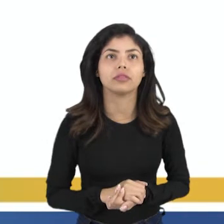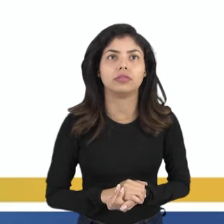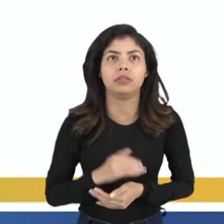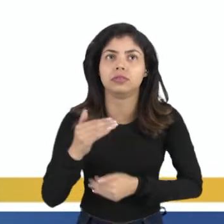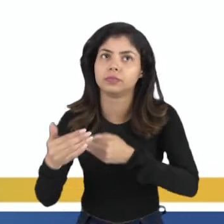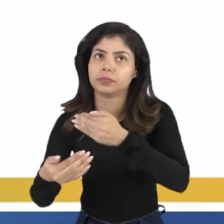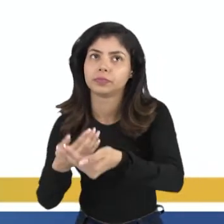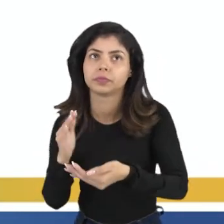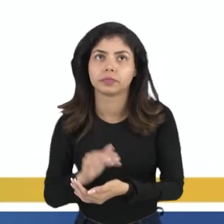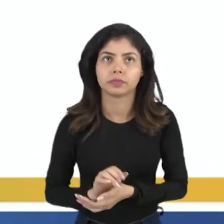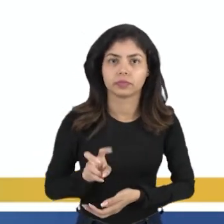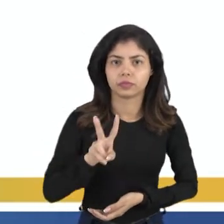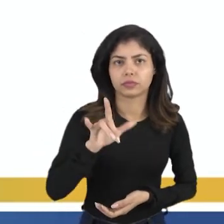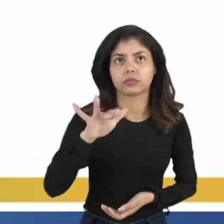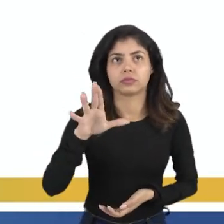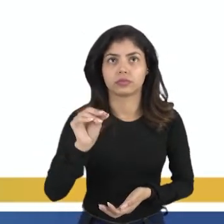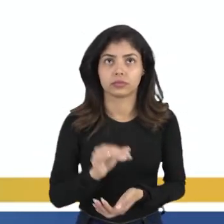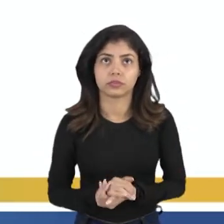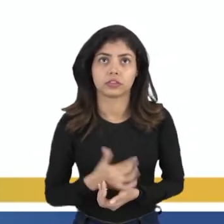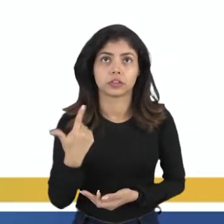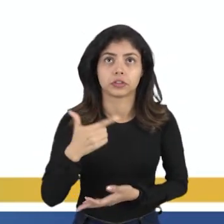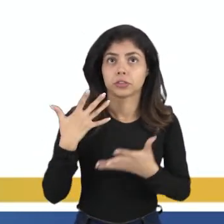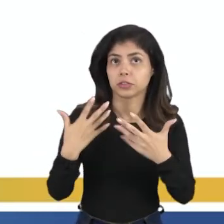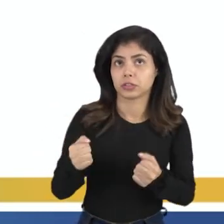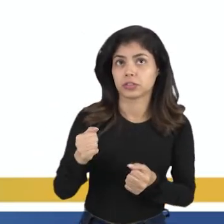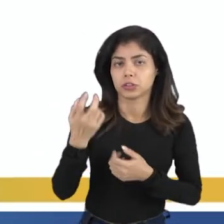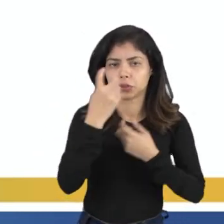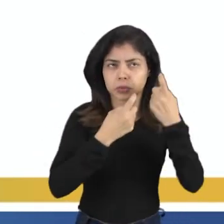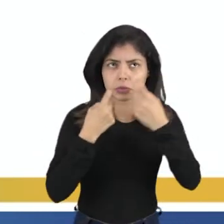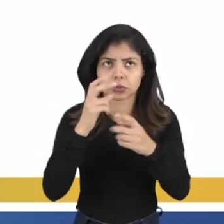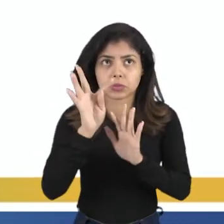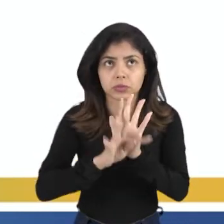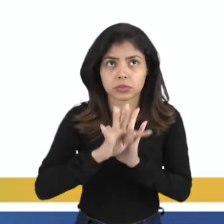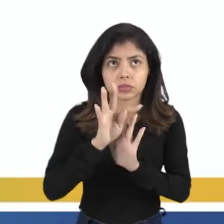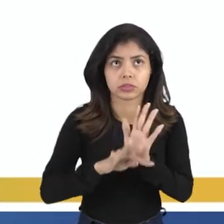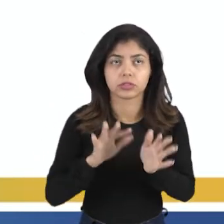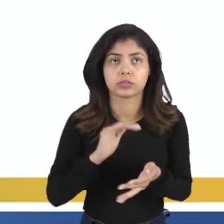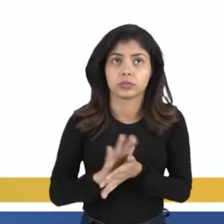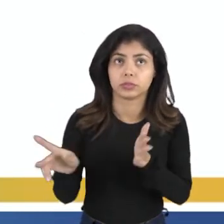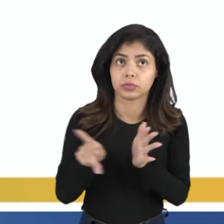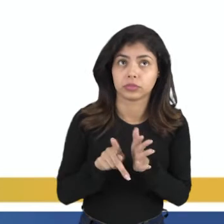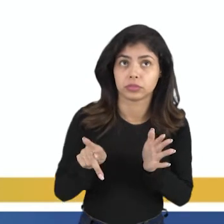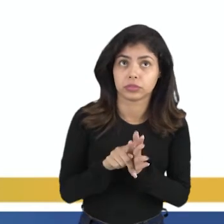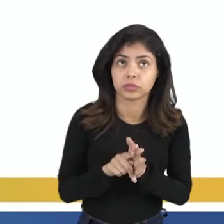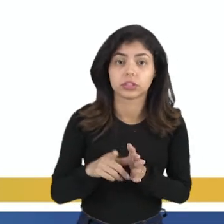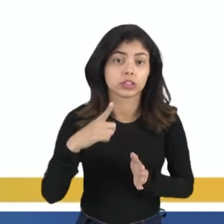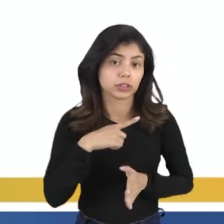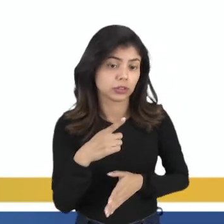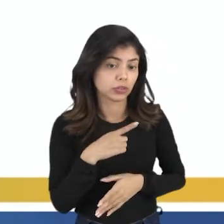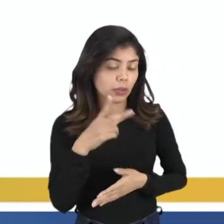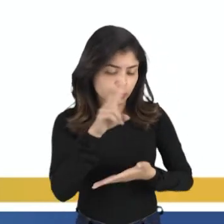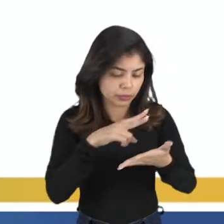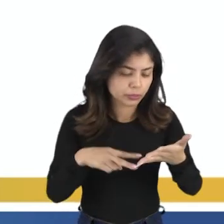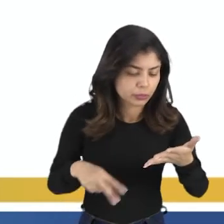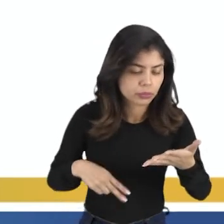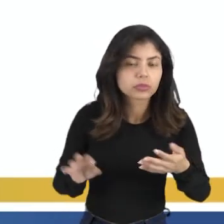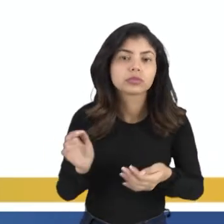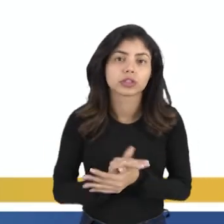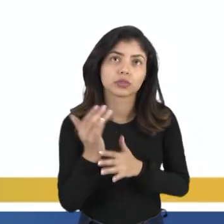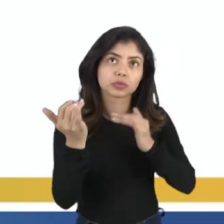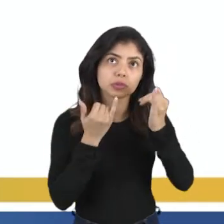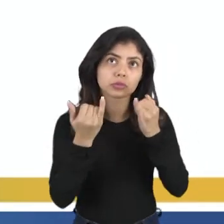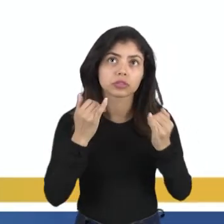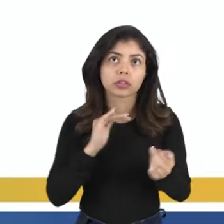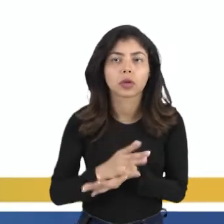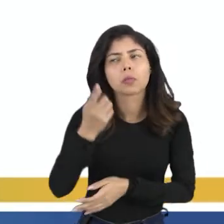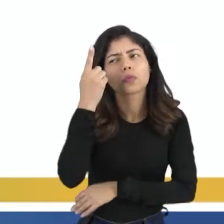seguinte: ocorre de maneira velada, sem a citação expressa do texto-fonte, cabendo o leitor reativar